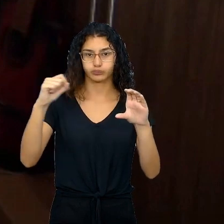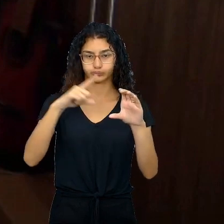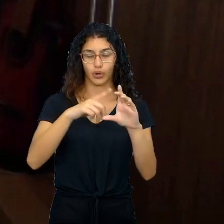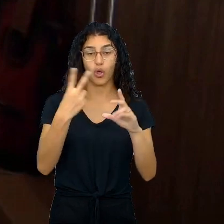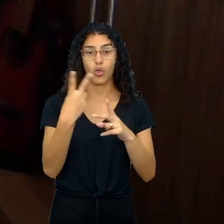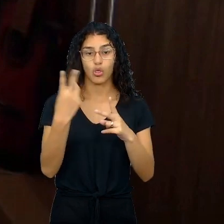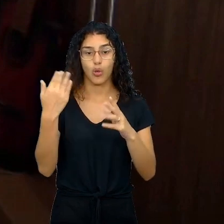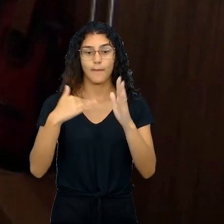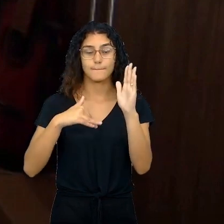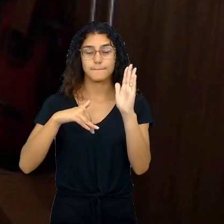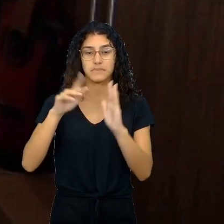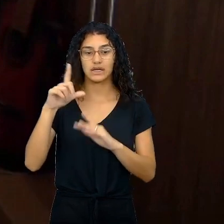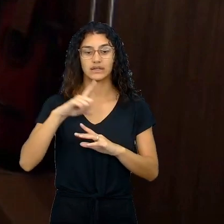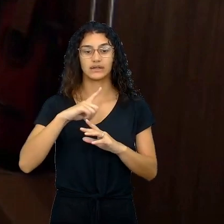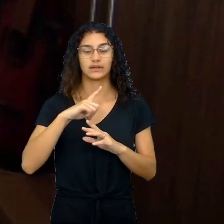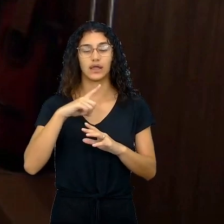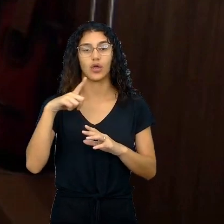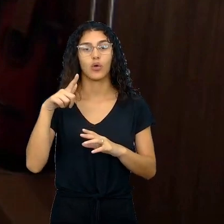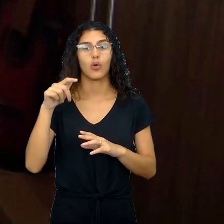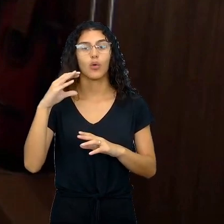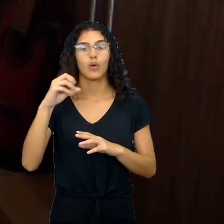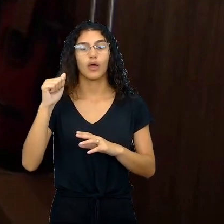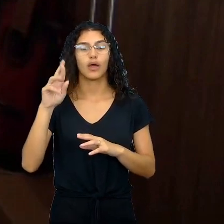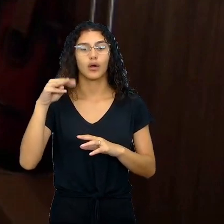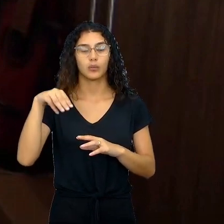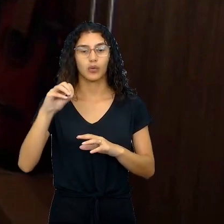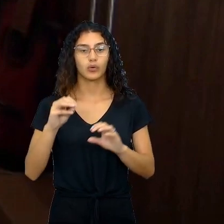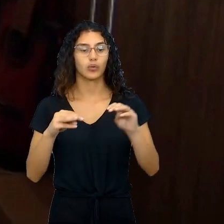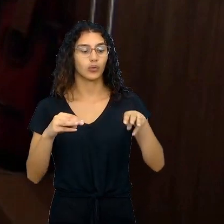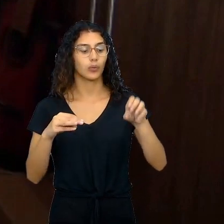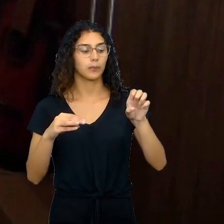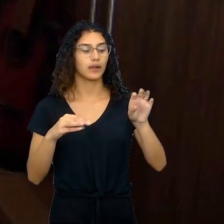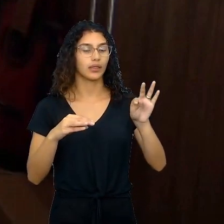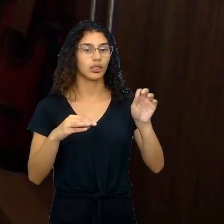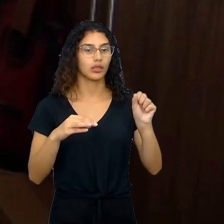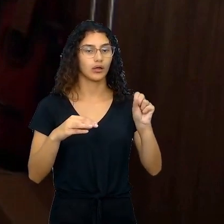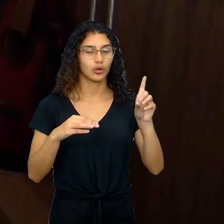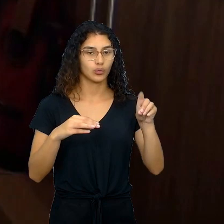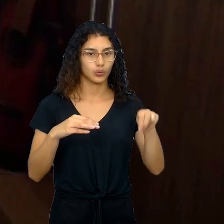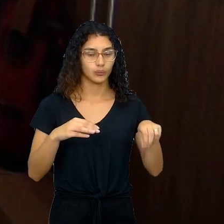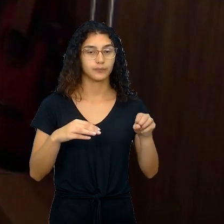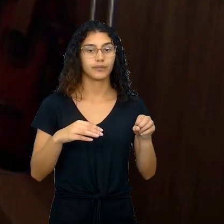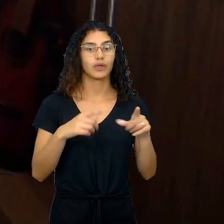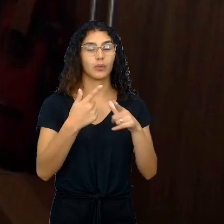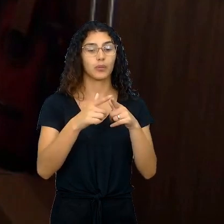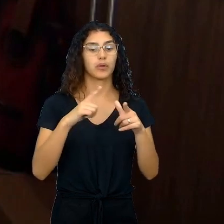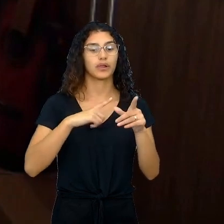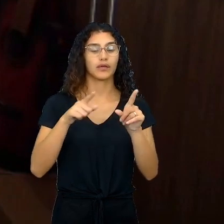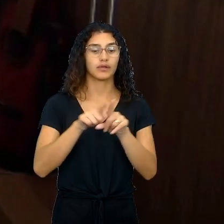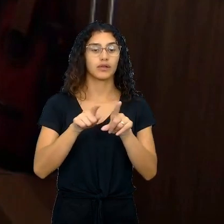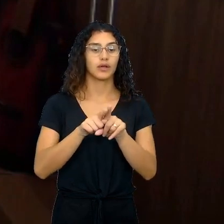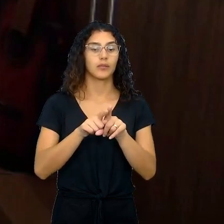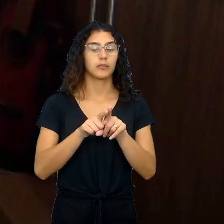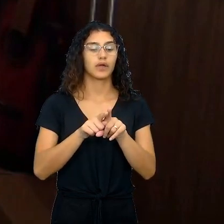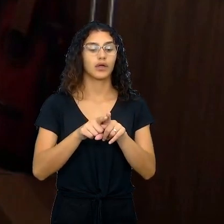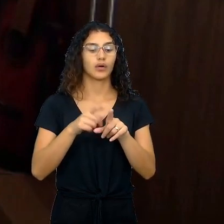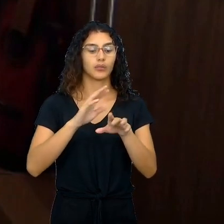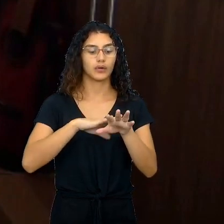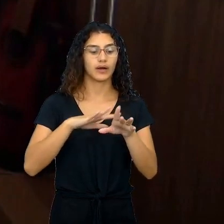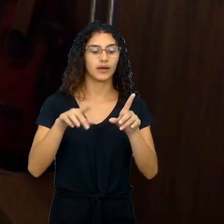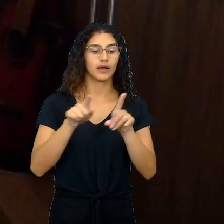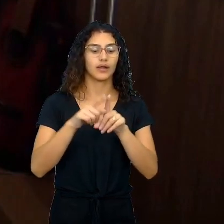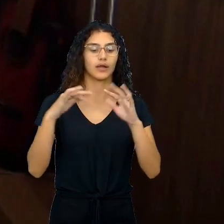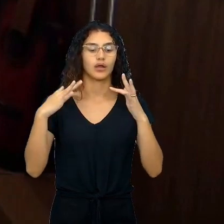mais, são justamente o gás carbônico e o metano. E a queima de combustíveis fósseis, o carvão,